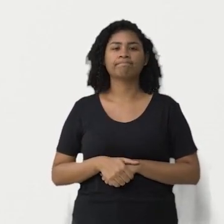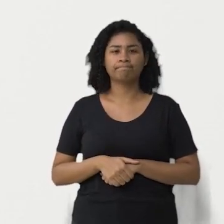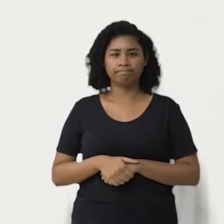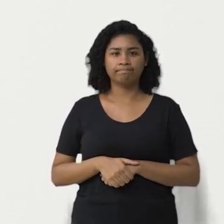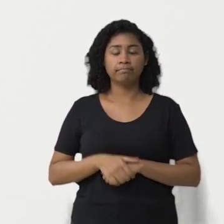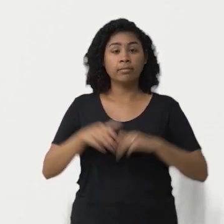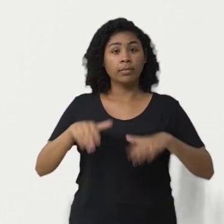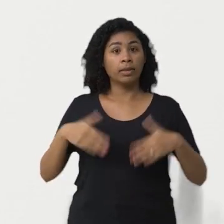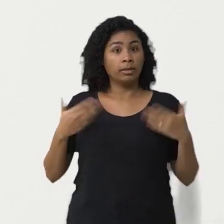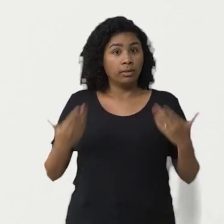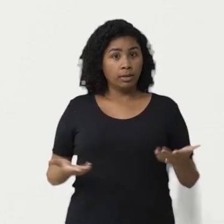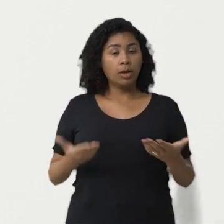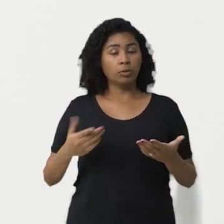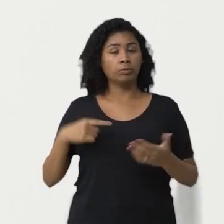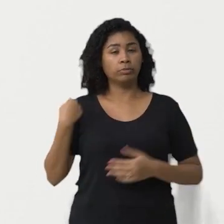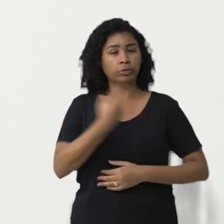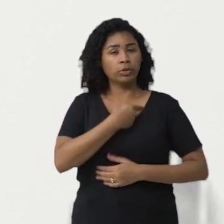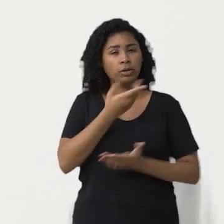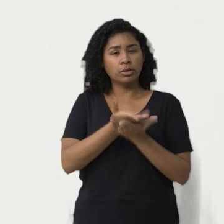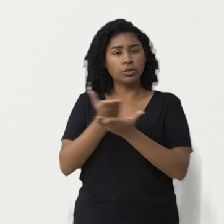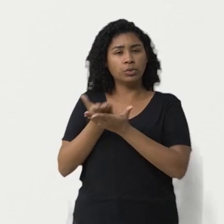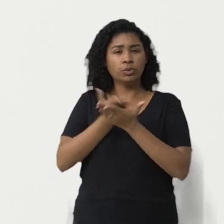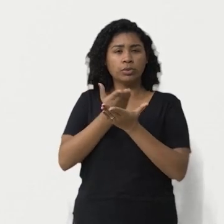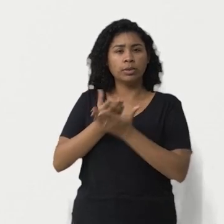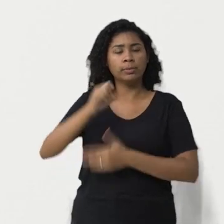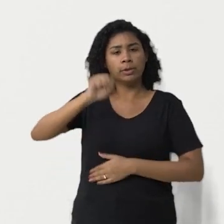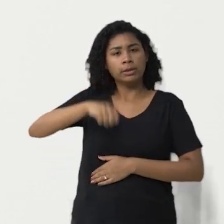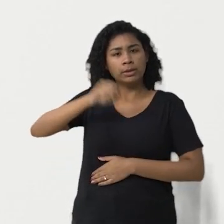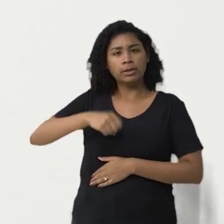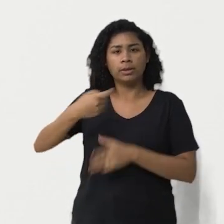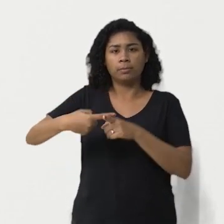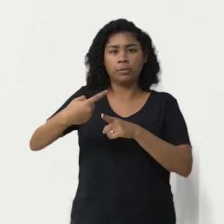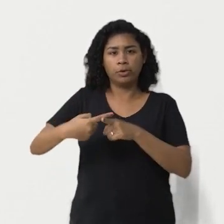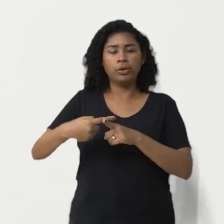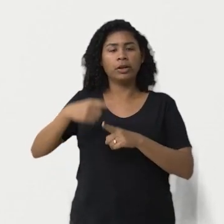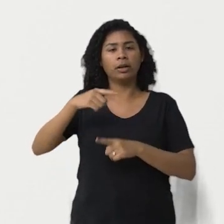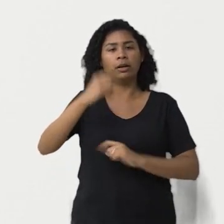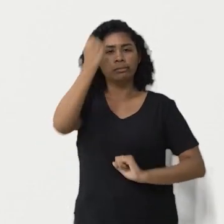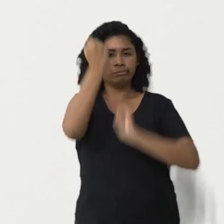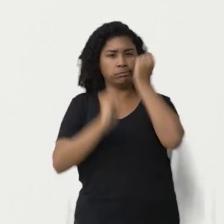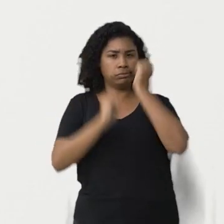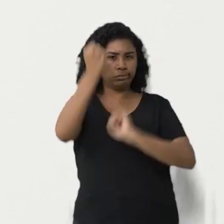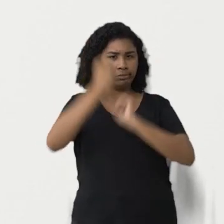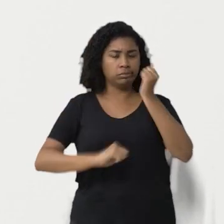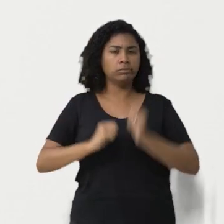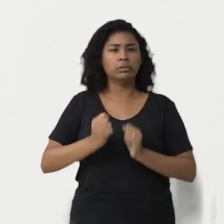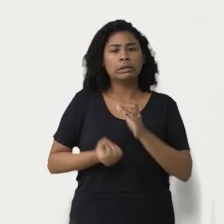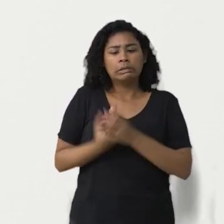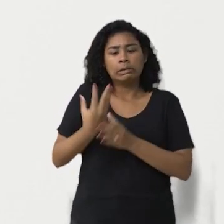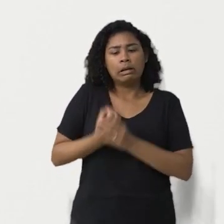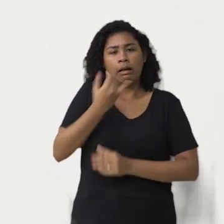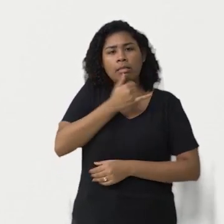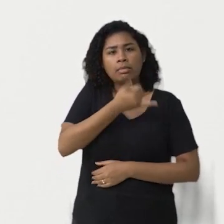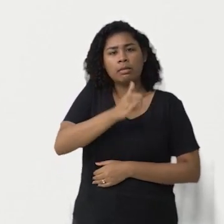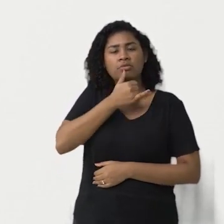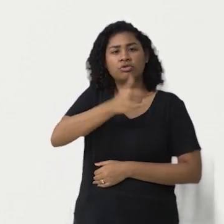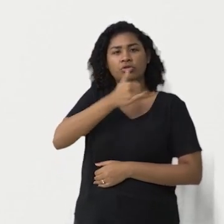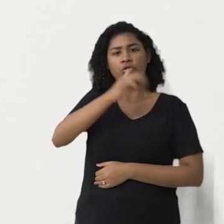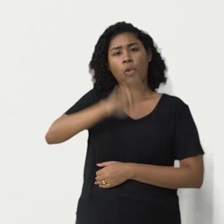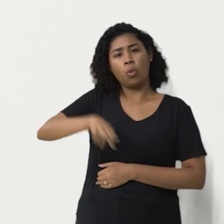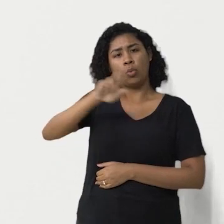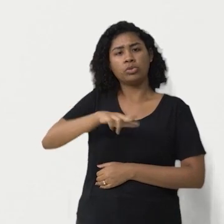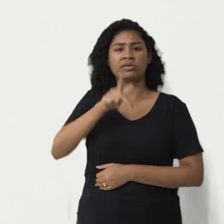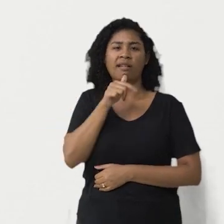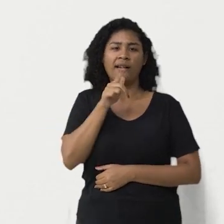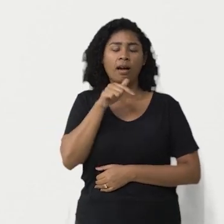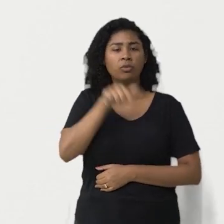Então, também nós estudamos aí em que a parte aí das usinas hidrelétricas, elas vão ser muito importantes, né?